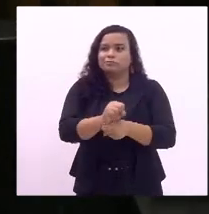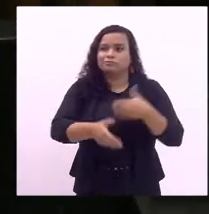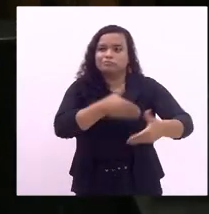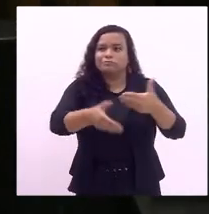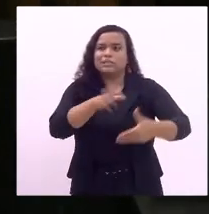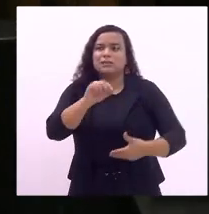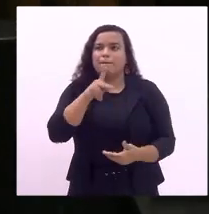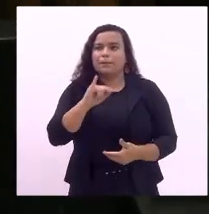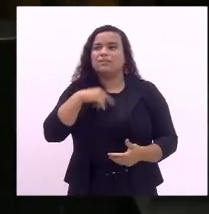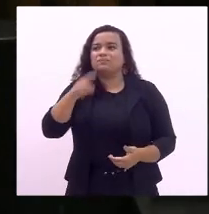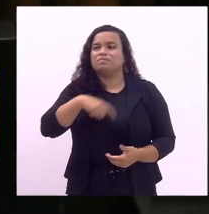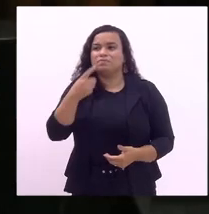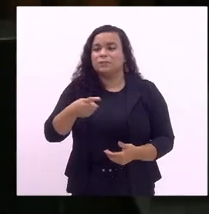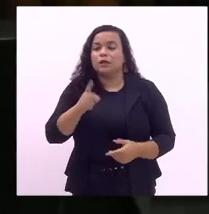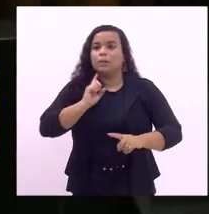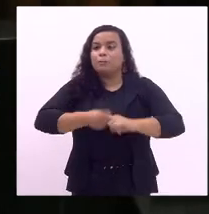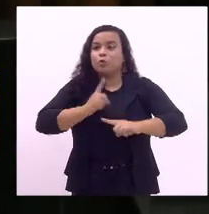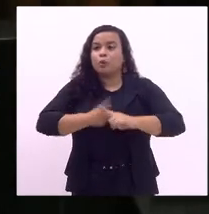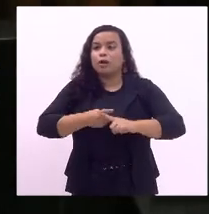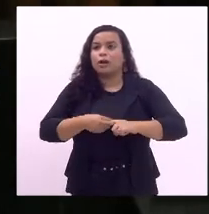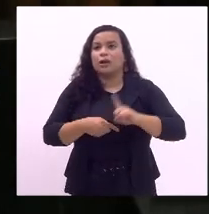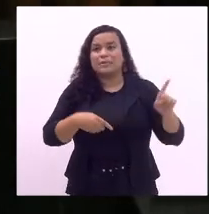frente, porque sabe que